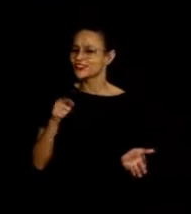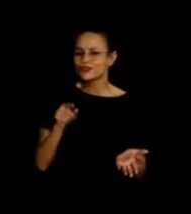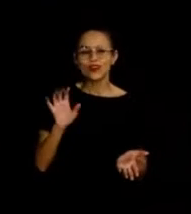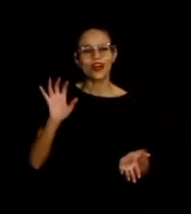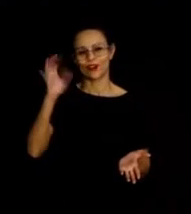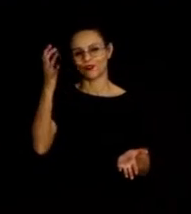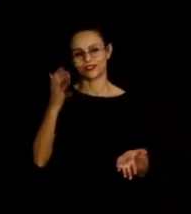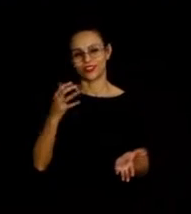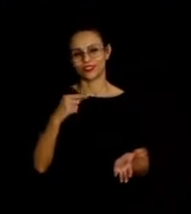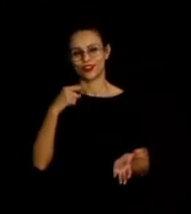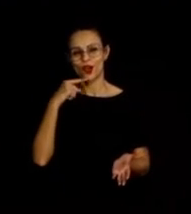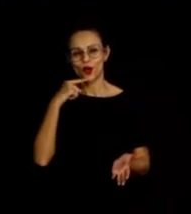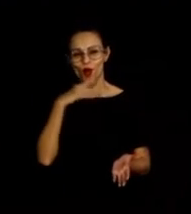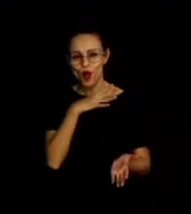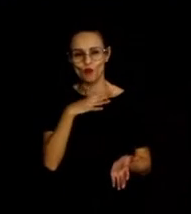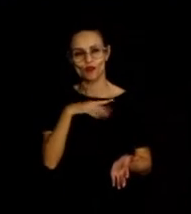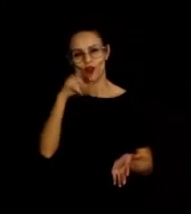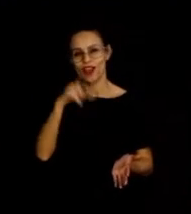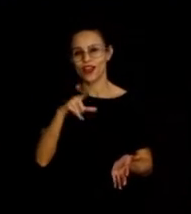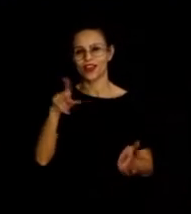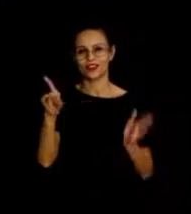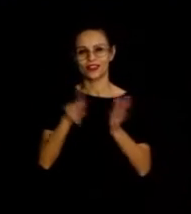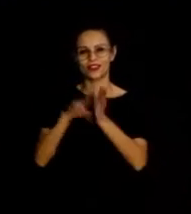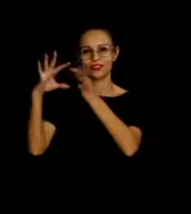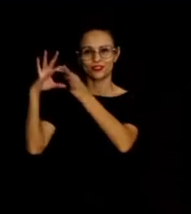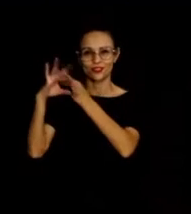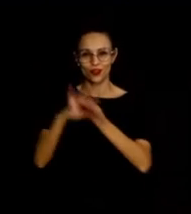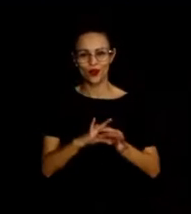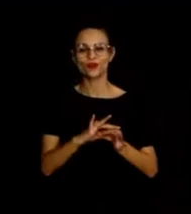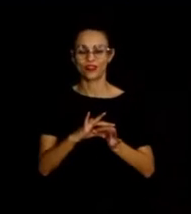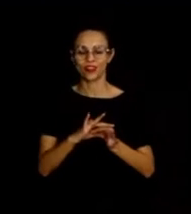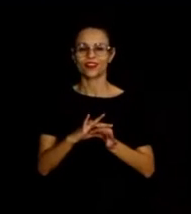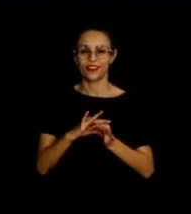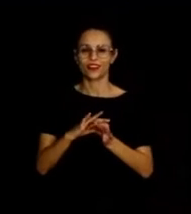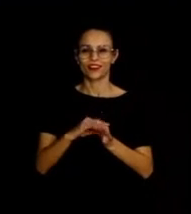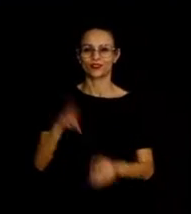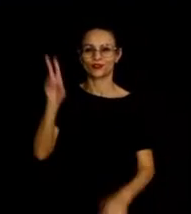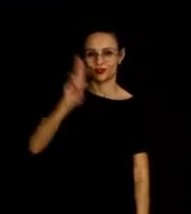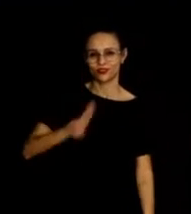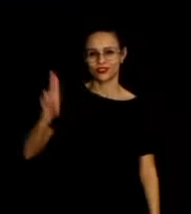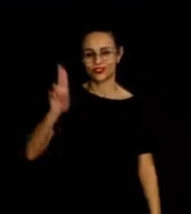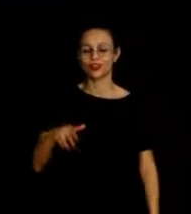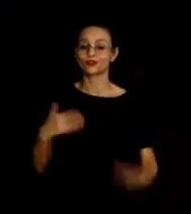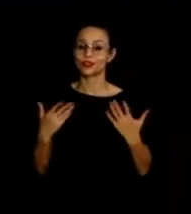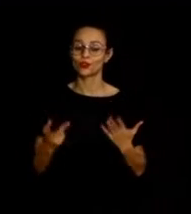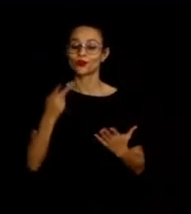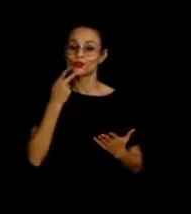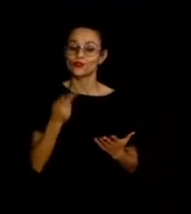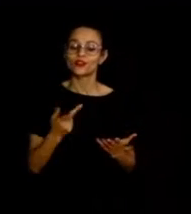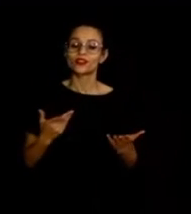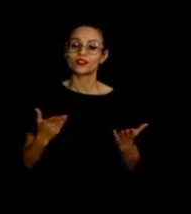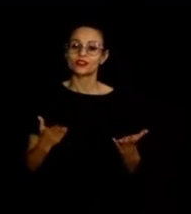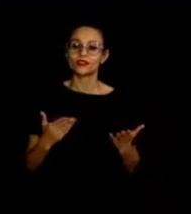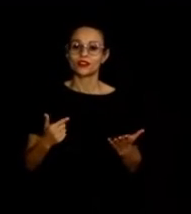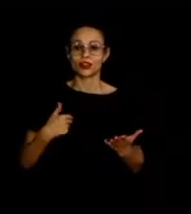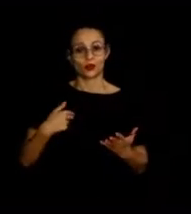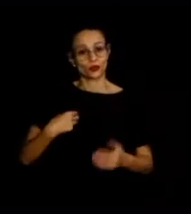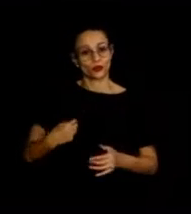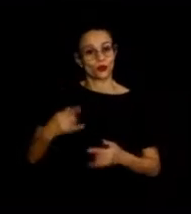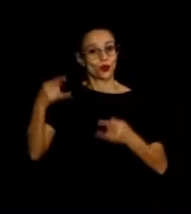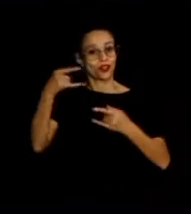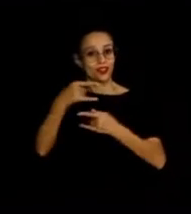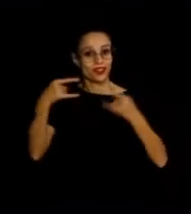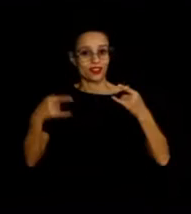acontece obviamente Isso faz parte do contexto Universitário e eu tô falando é é eu tenho tudo bom